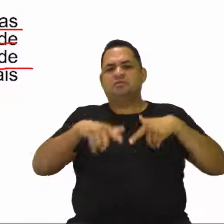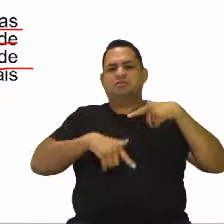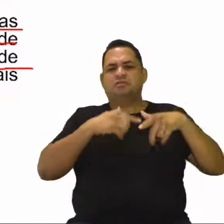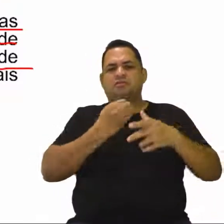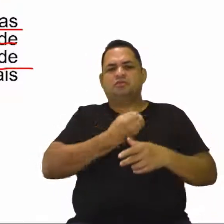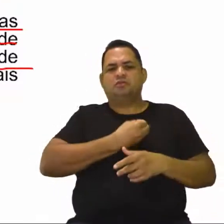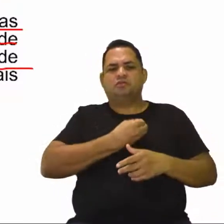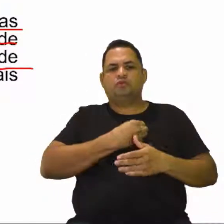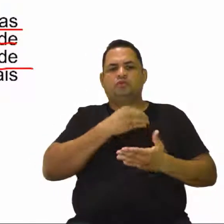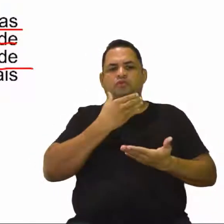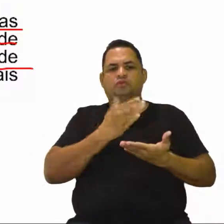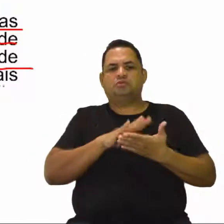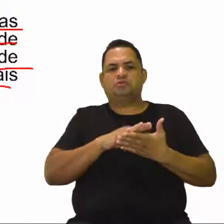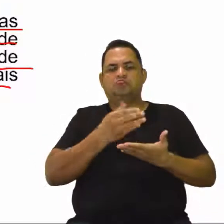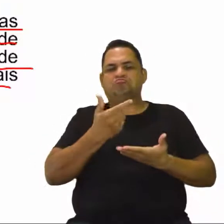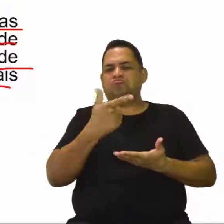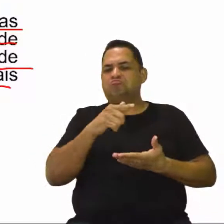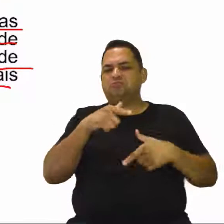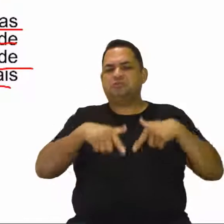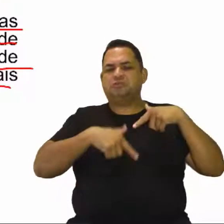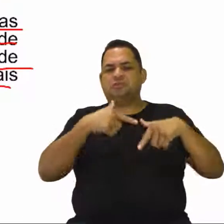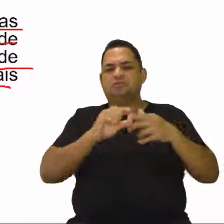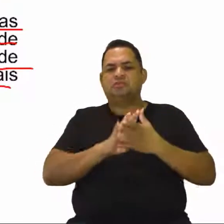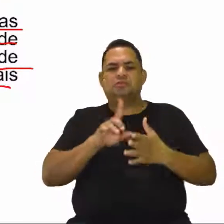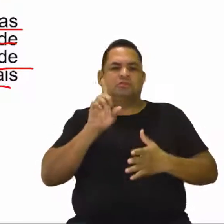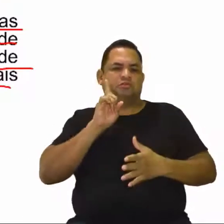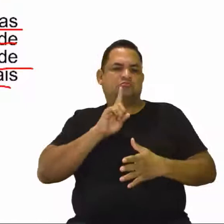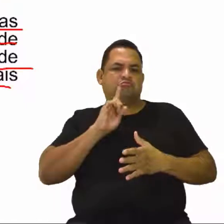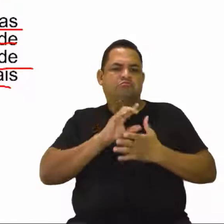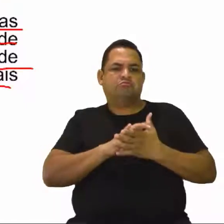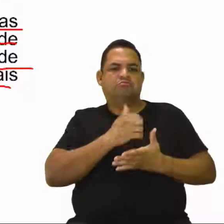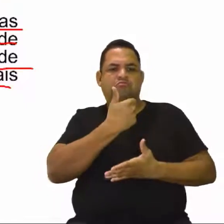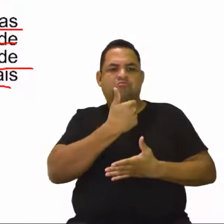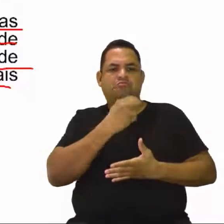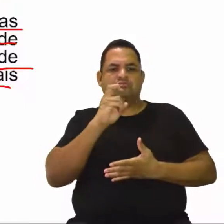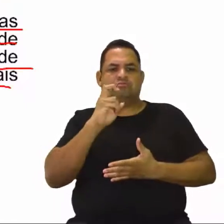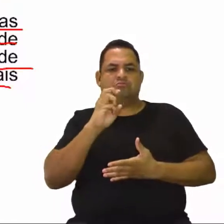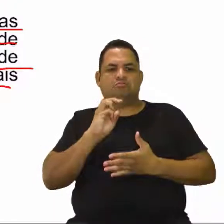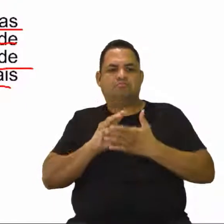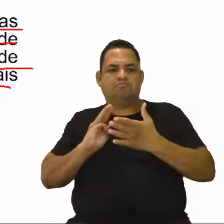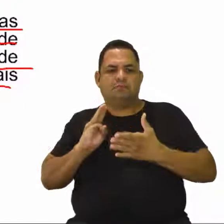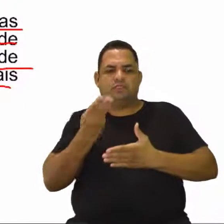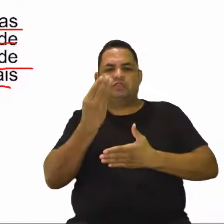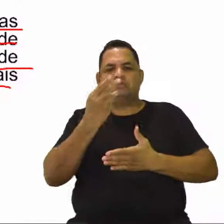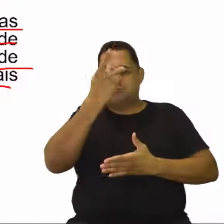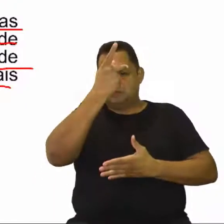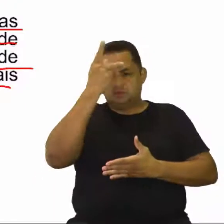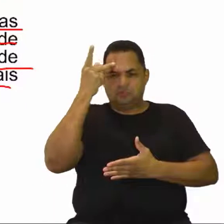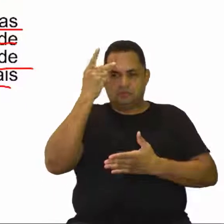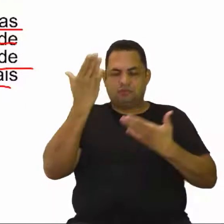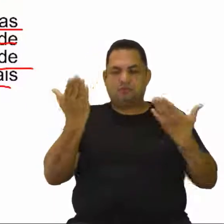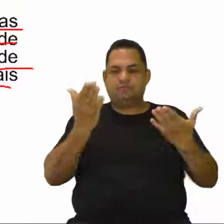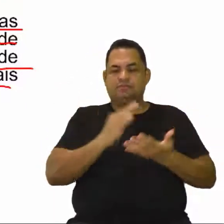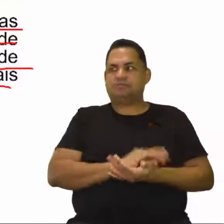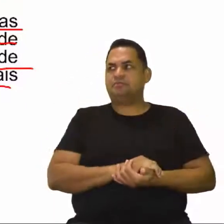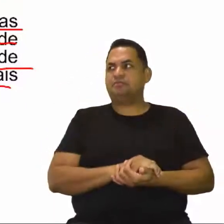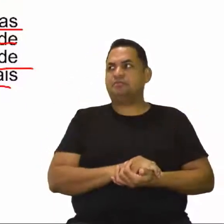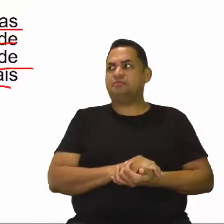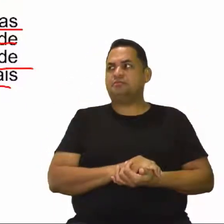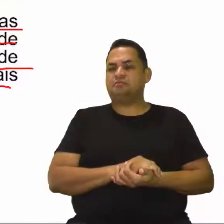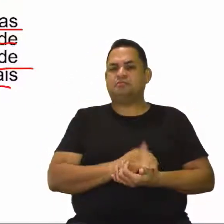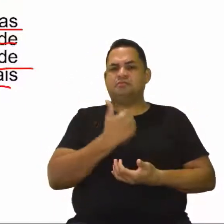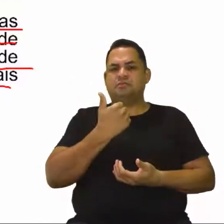número de desempregados nos Estados Unidos chegou a 15 milhões. Ei,